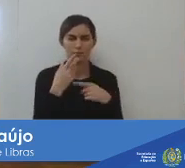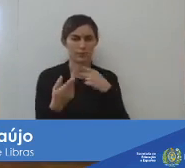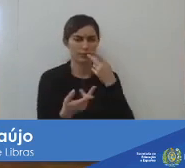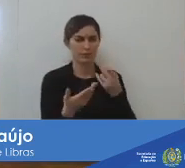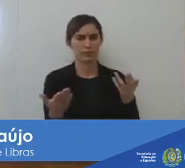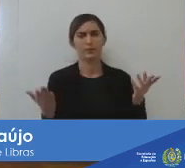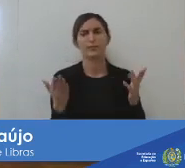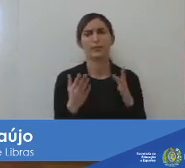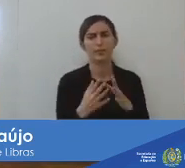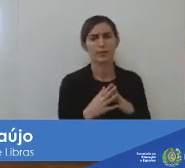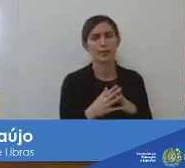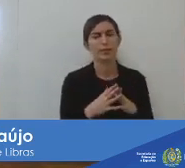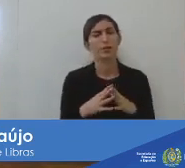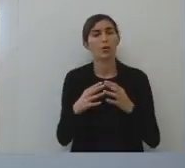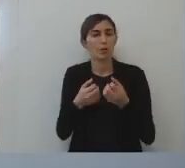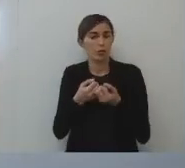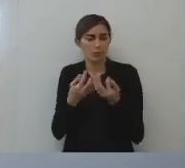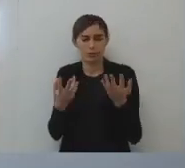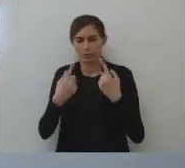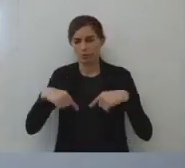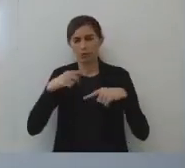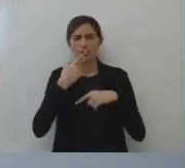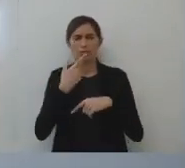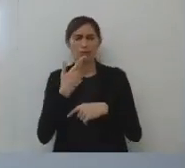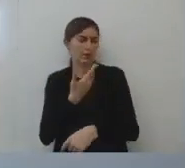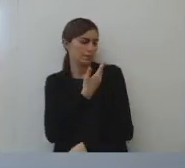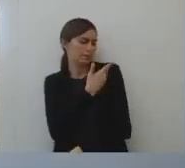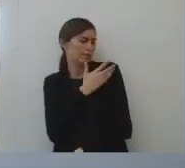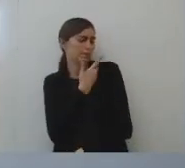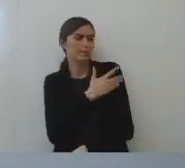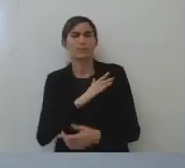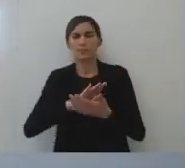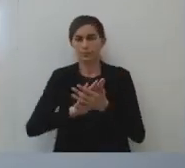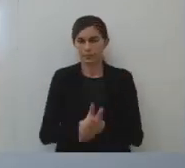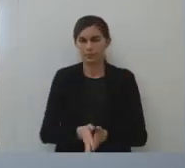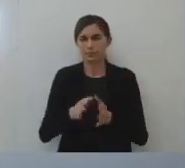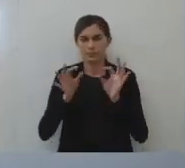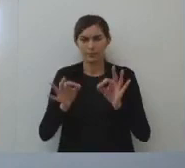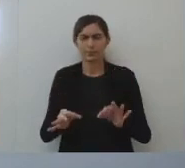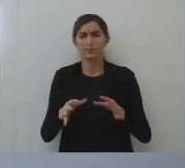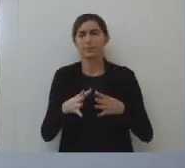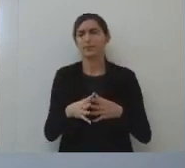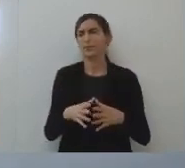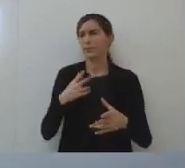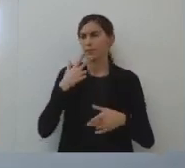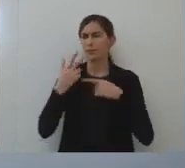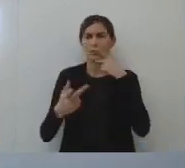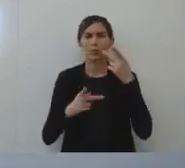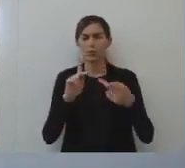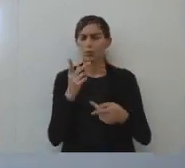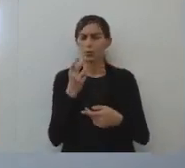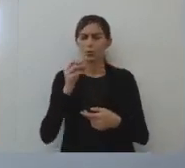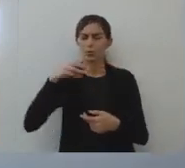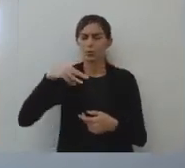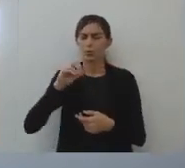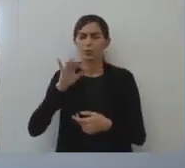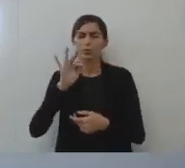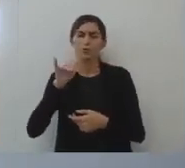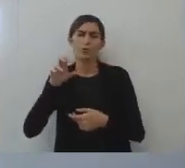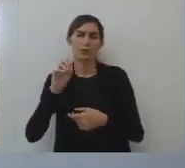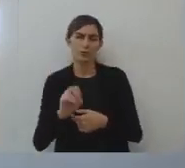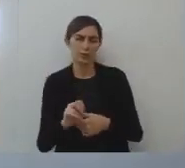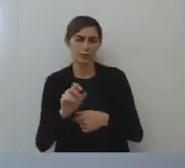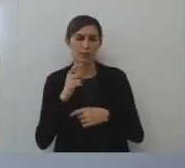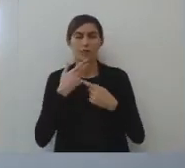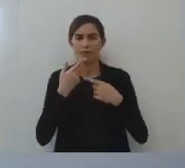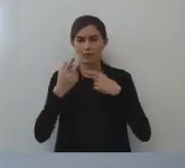o seguinte, quando a gente fala sobre preconceito, certo? Quando a gente fala sobre homofobia, a gente está falando